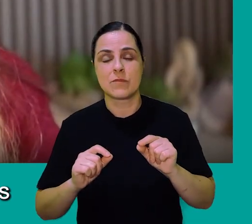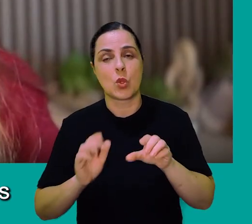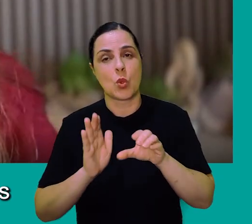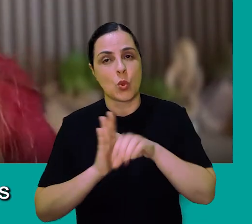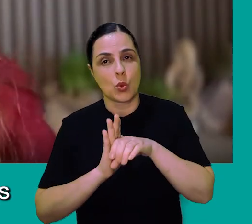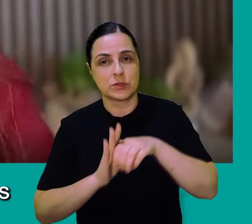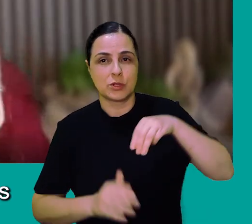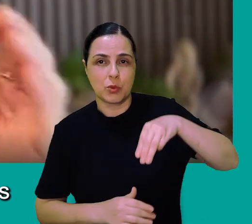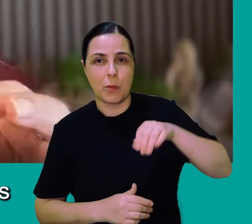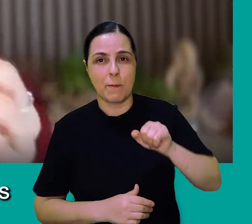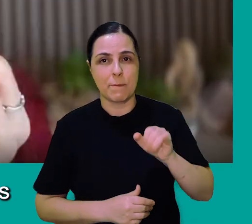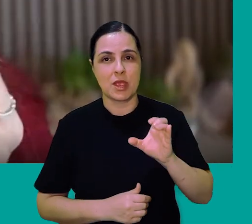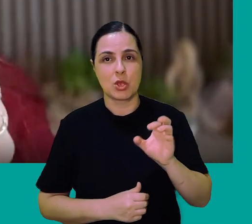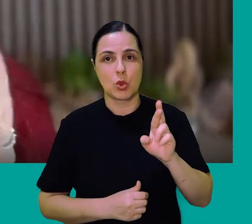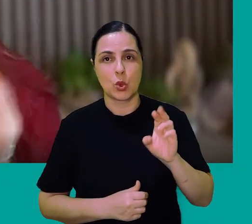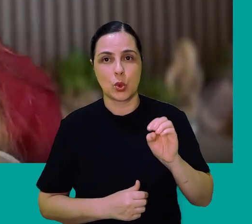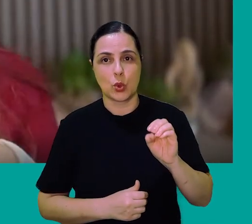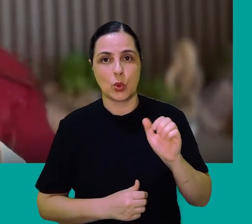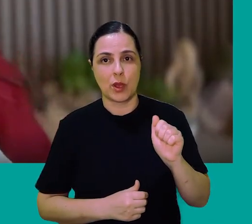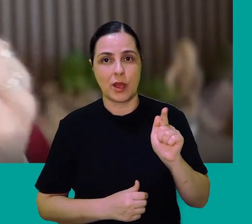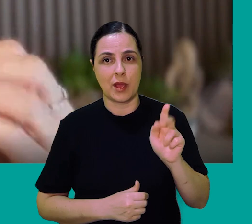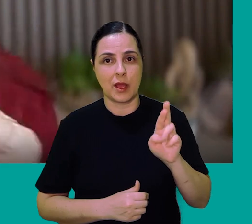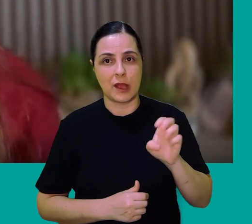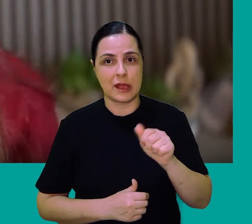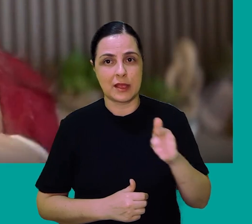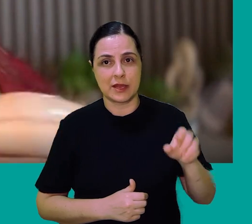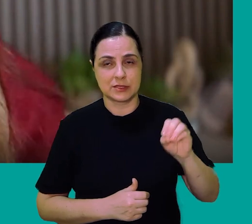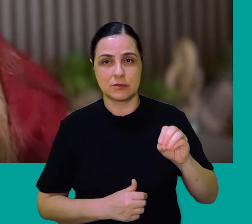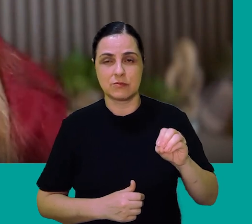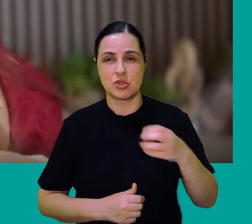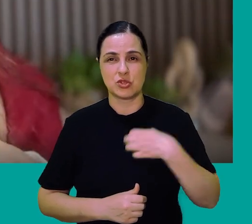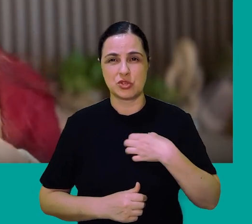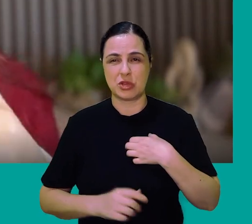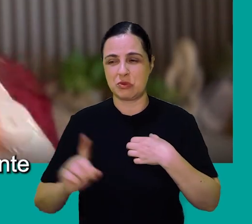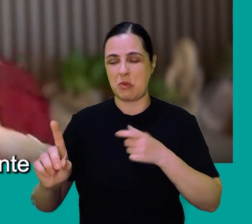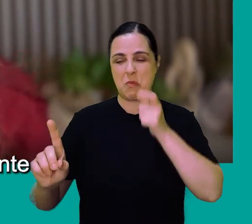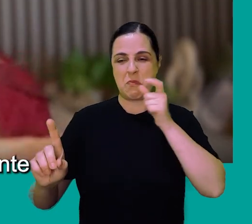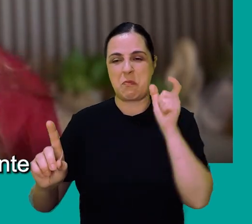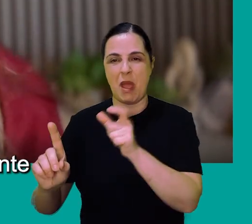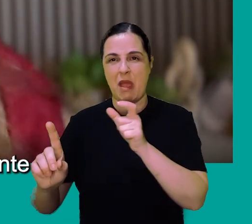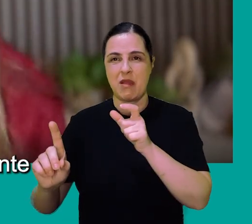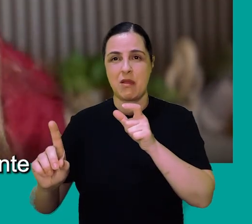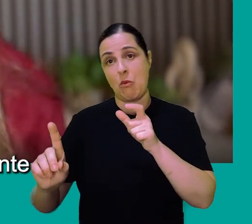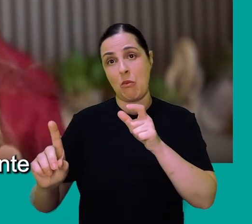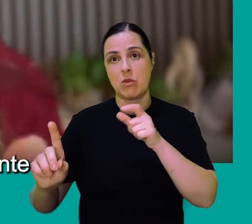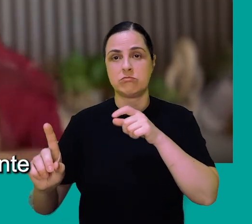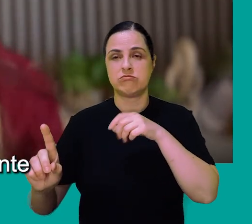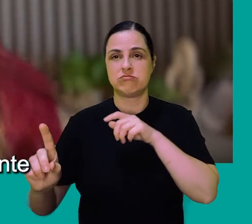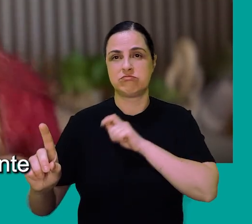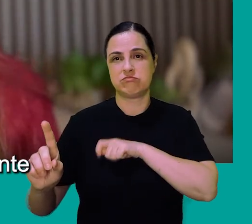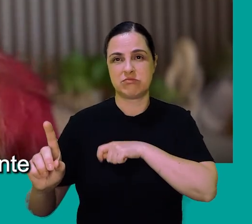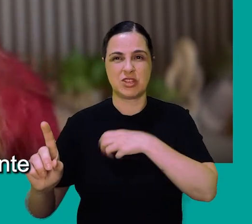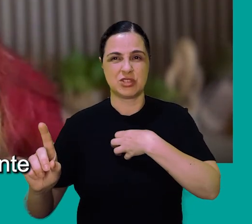conceito para designar esses insultos verbais, pequenos comportamentos ou coisas que acontecem no